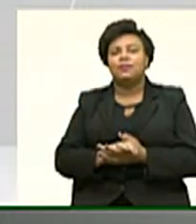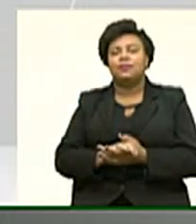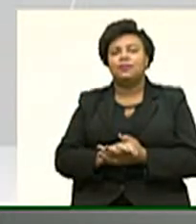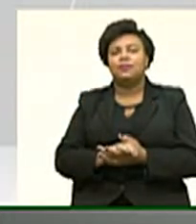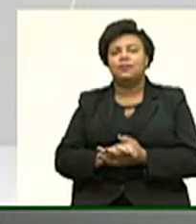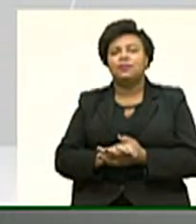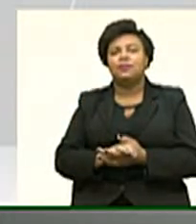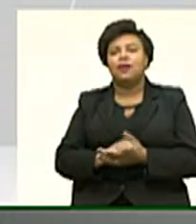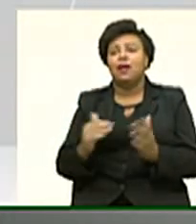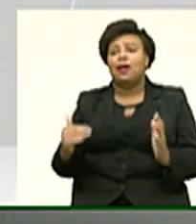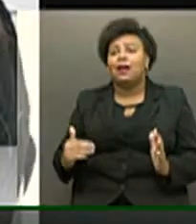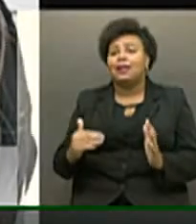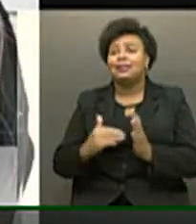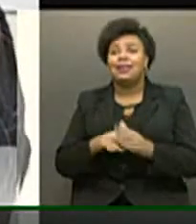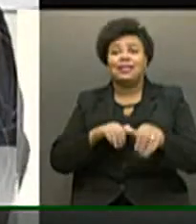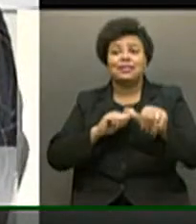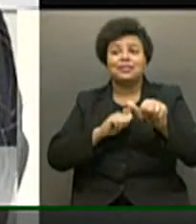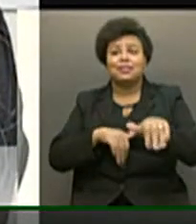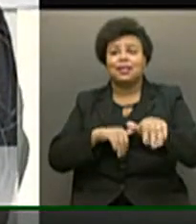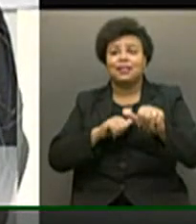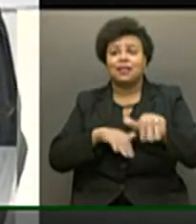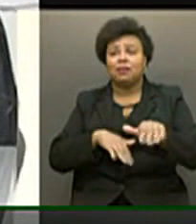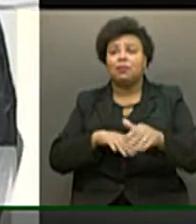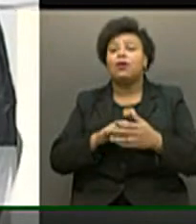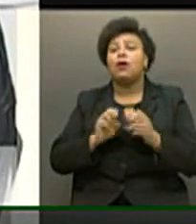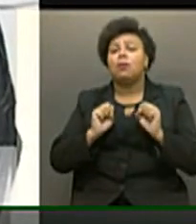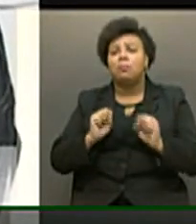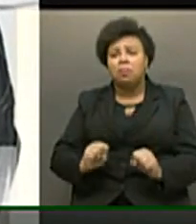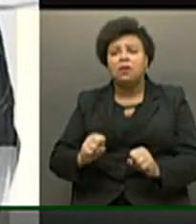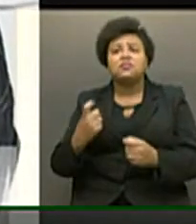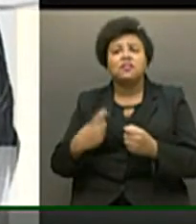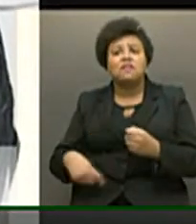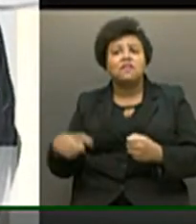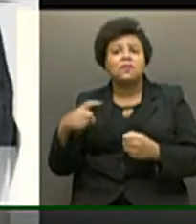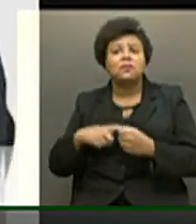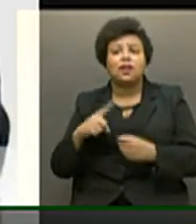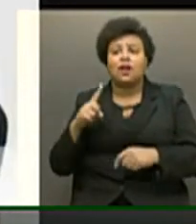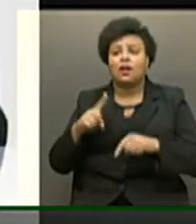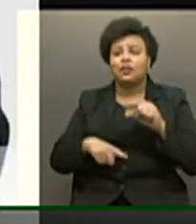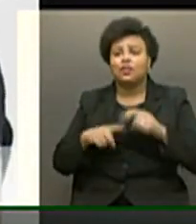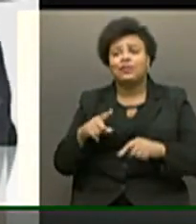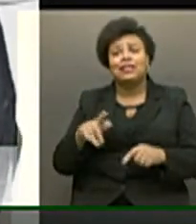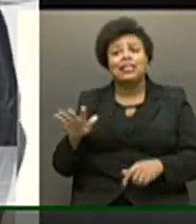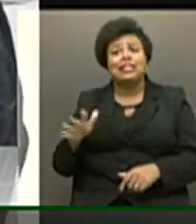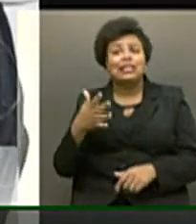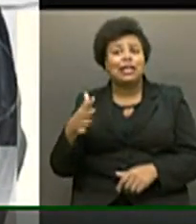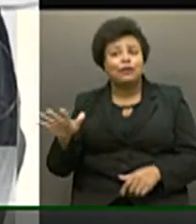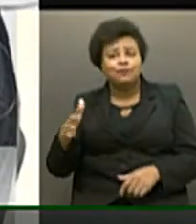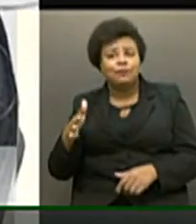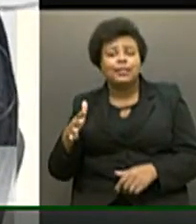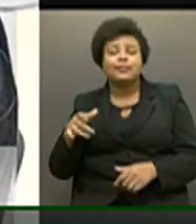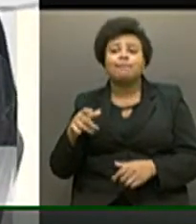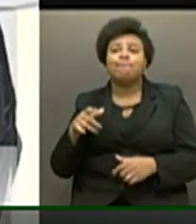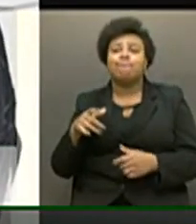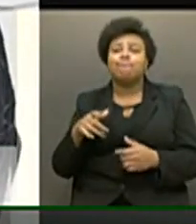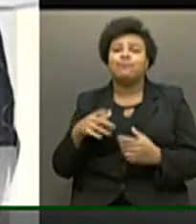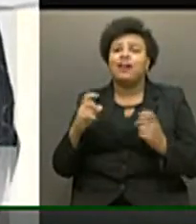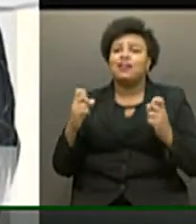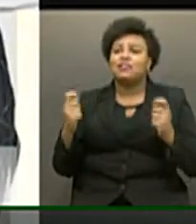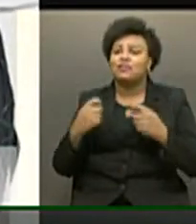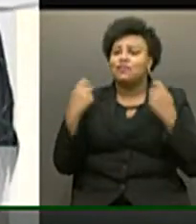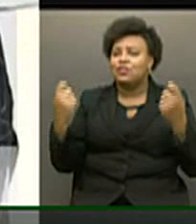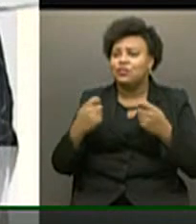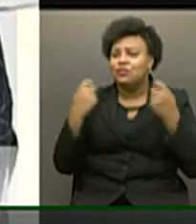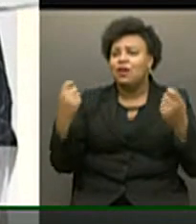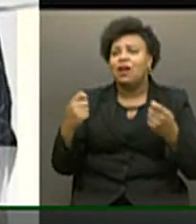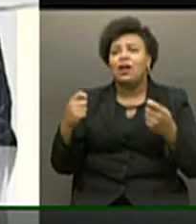que até setembro a gente possa retomar muitas atividades, talvez, né, as nossas